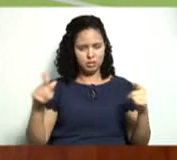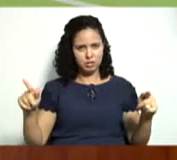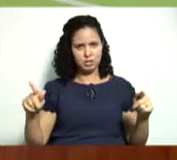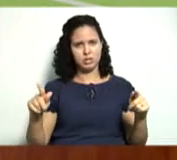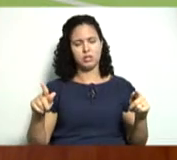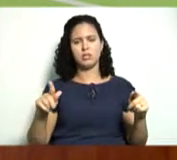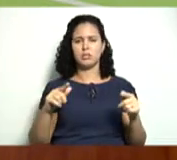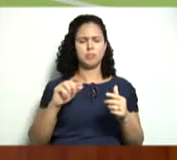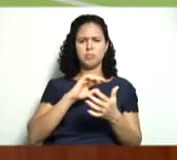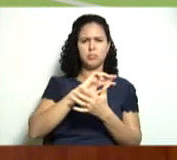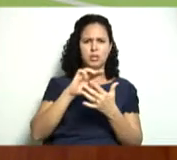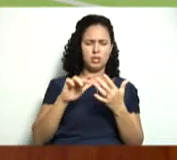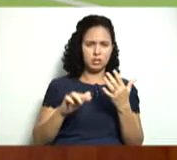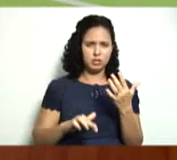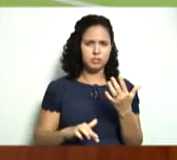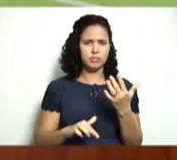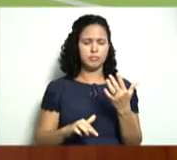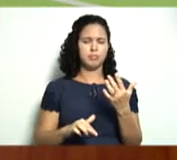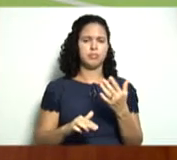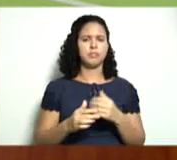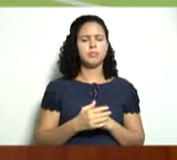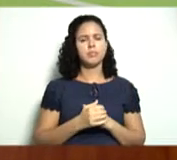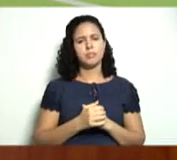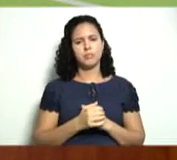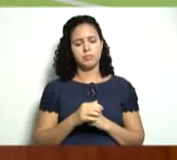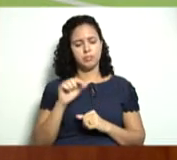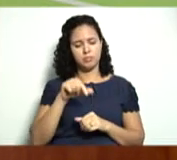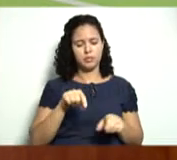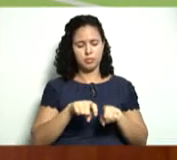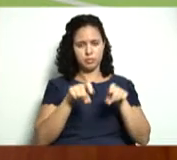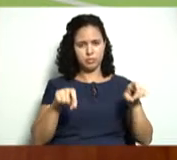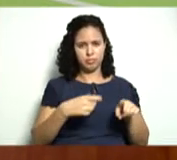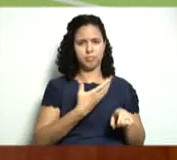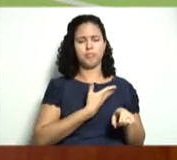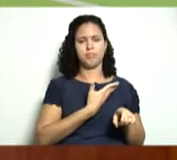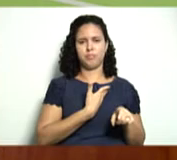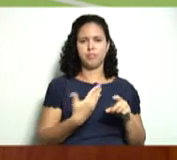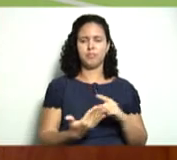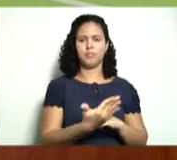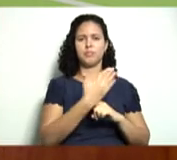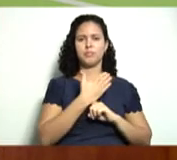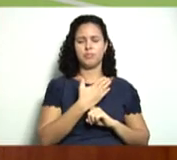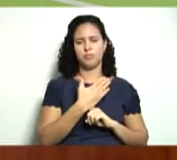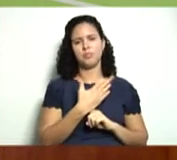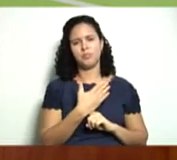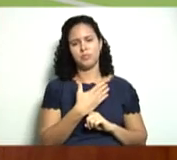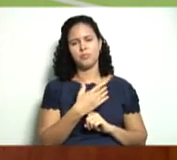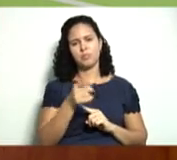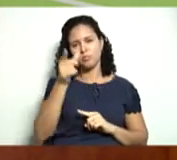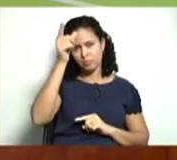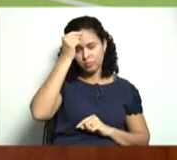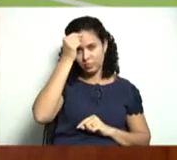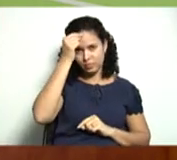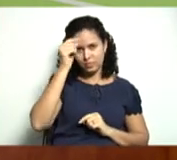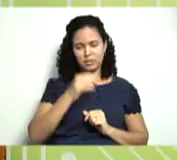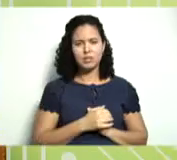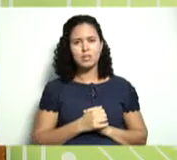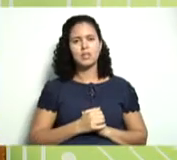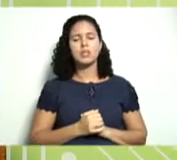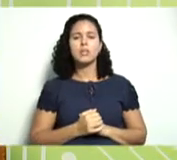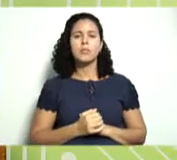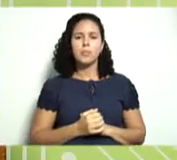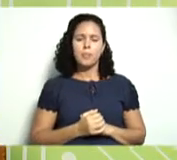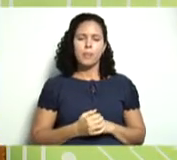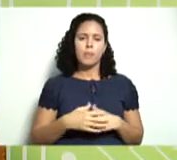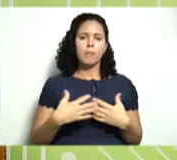concordância enfim gramatical que seja computada muito parceiro e ainda bem que que tem esses recursos no processo é ótimo natal